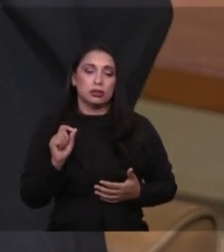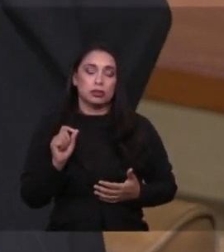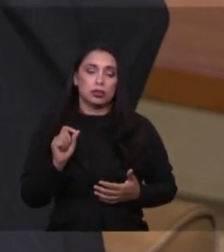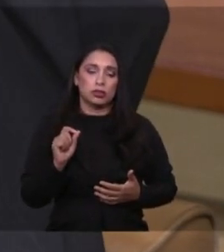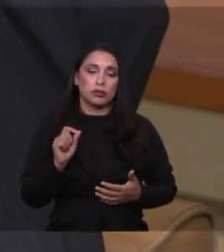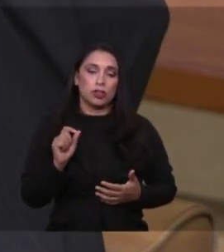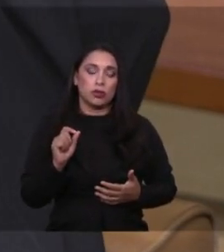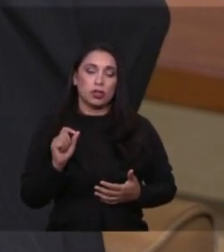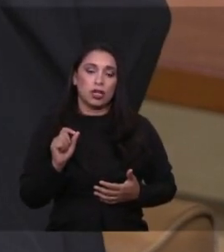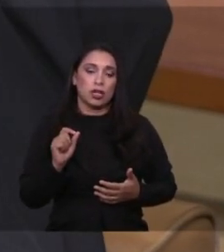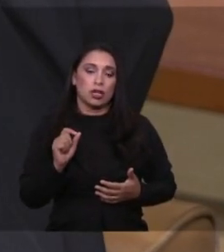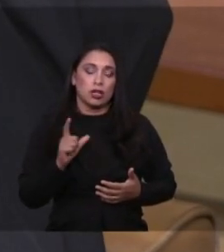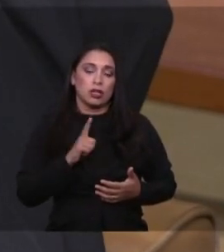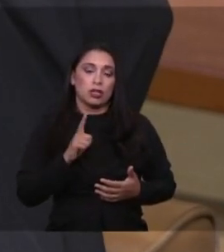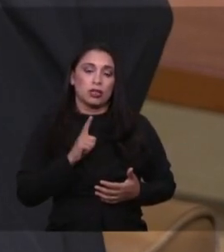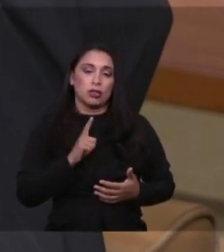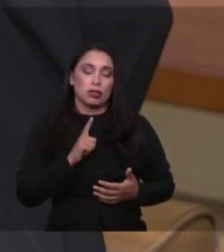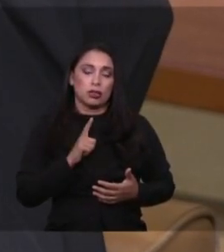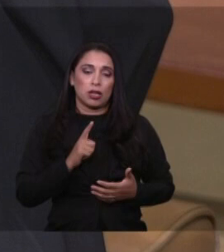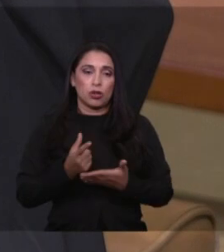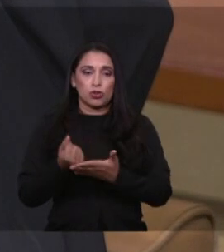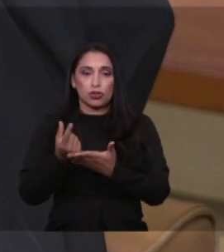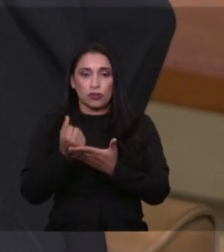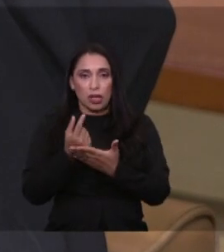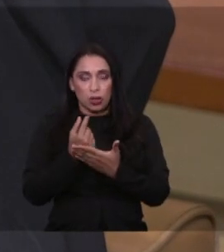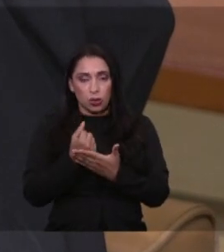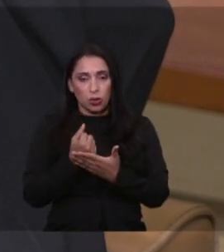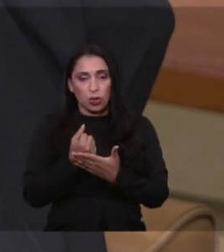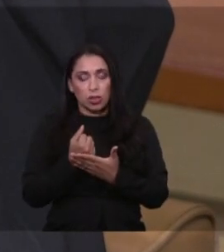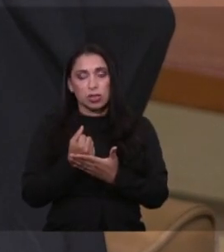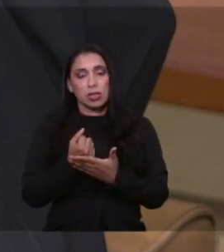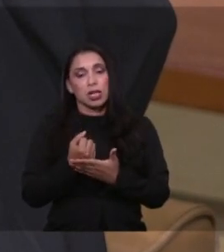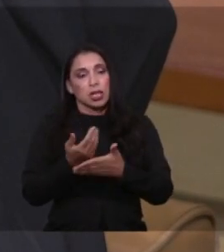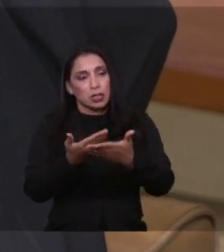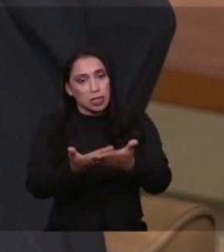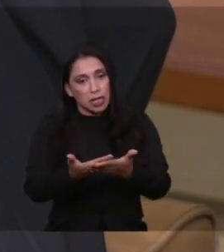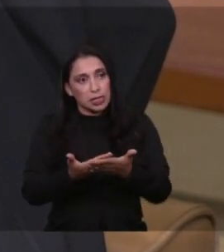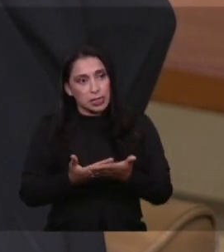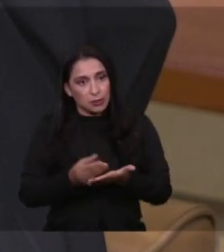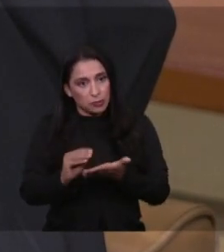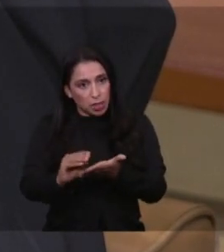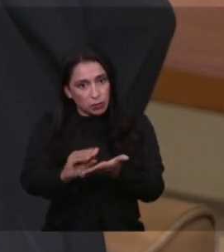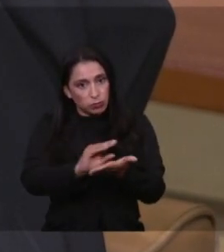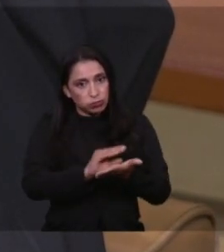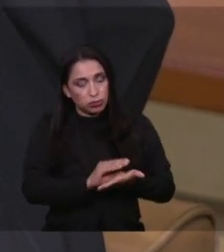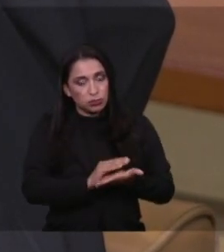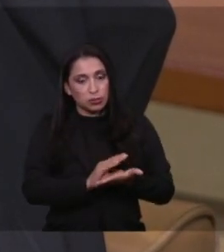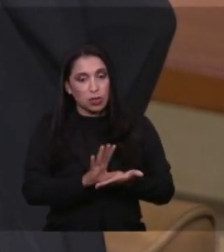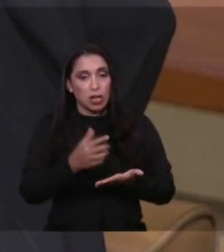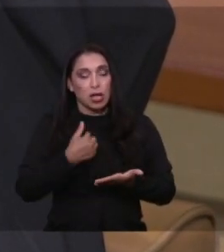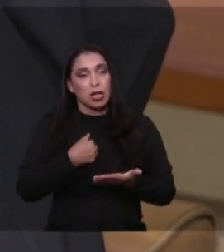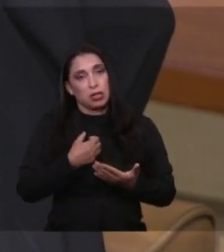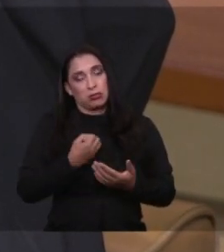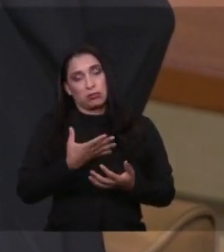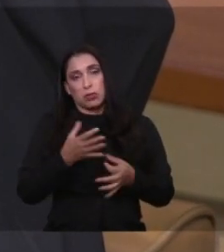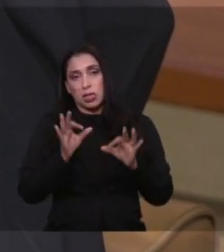dispensando a restituição de valores recebidos de boa-fé, também me parece uma ressalva